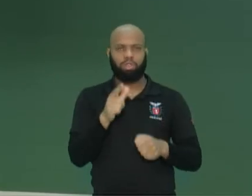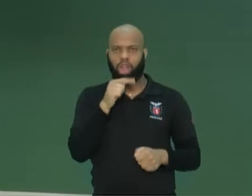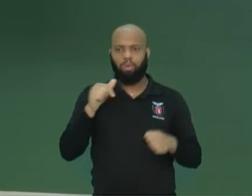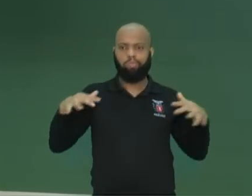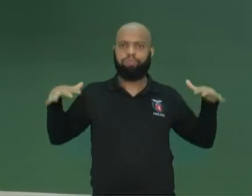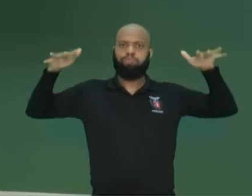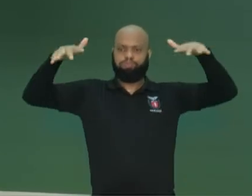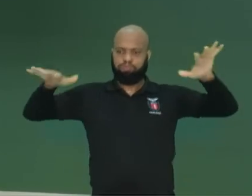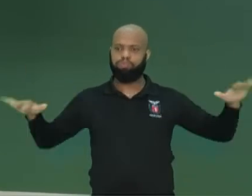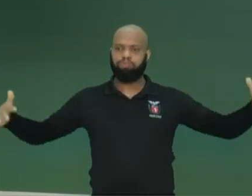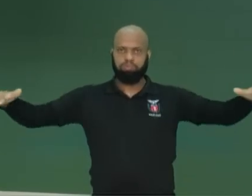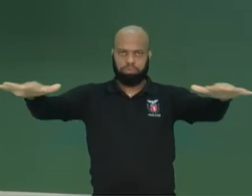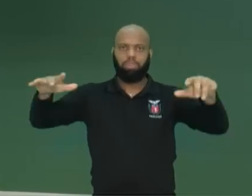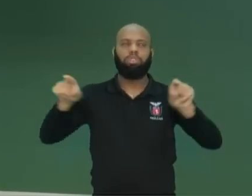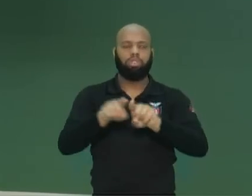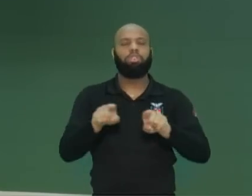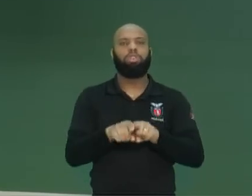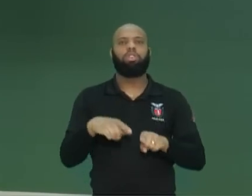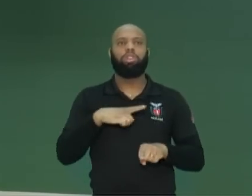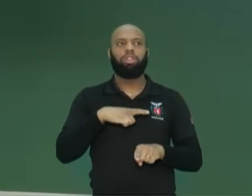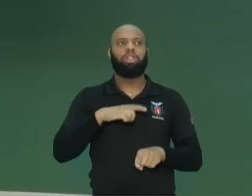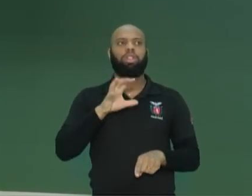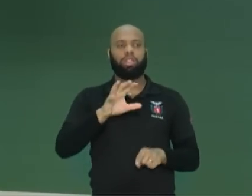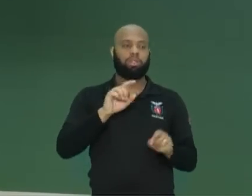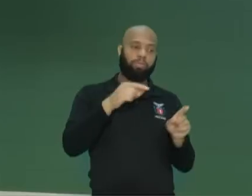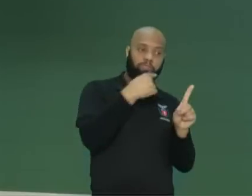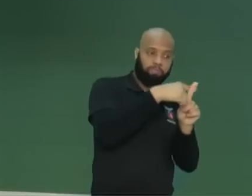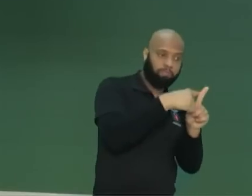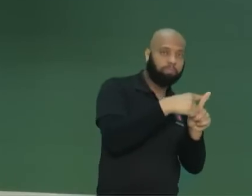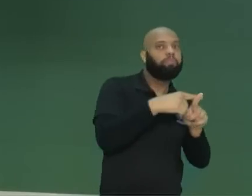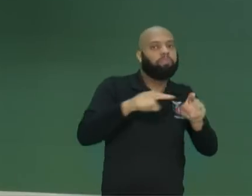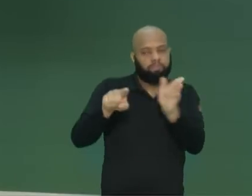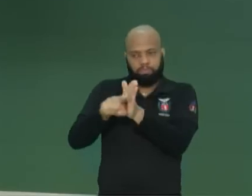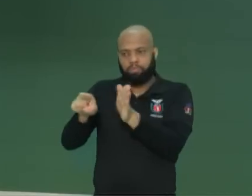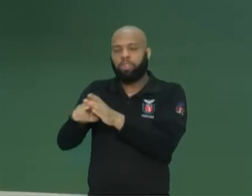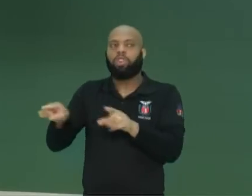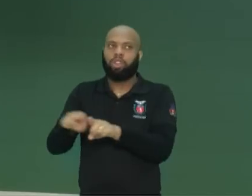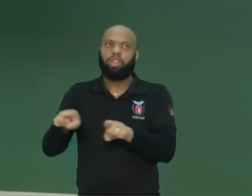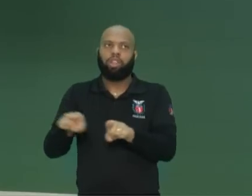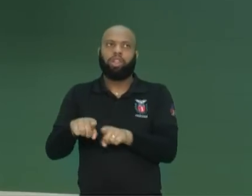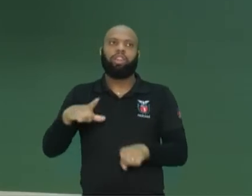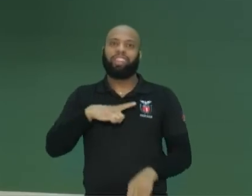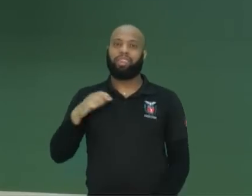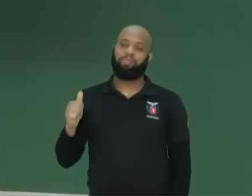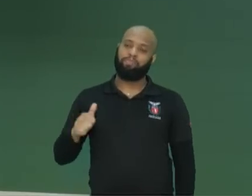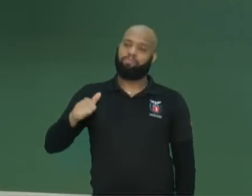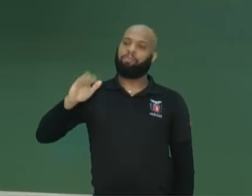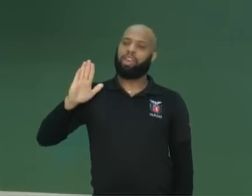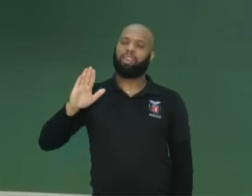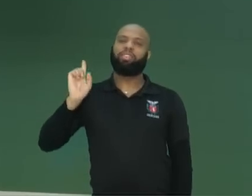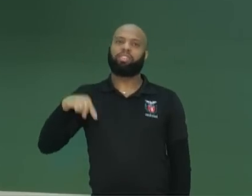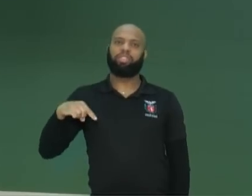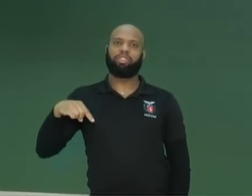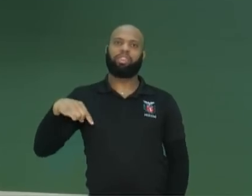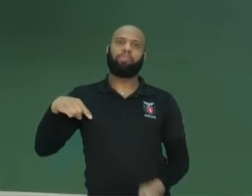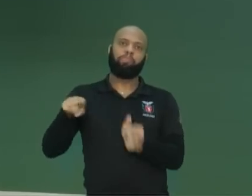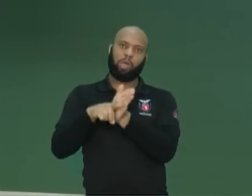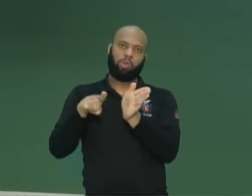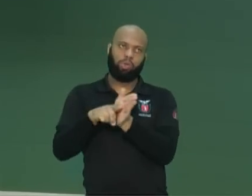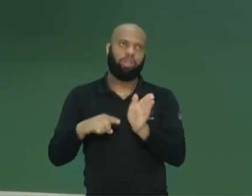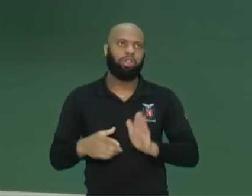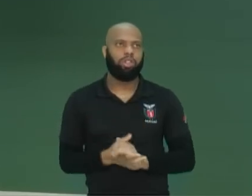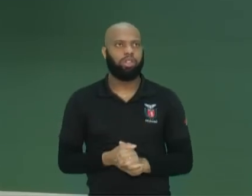ali da usina, né? Então tem os pontos positivos, mas os negativos acabam sobrepondo os positivos,